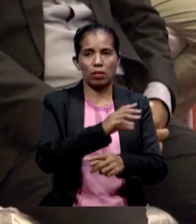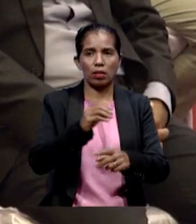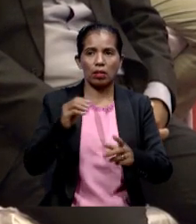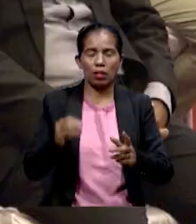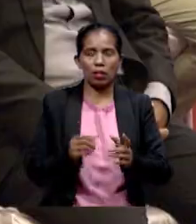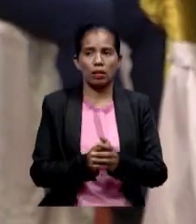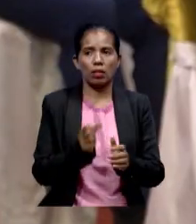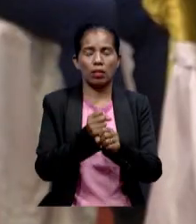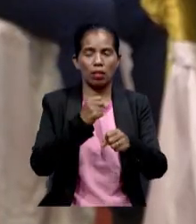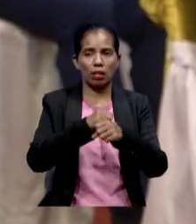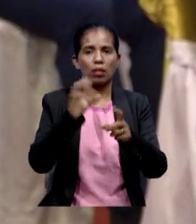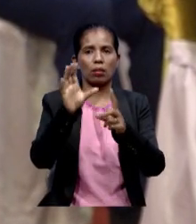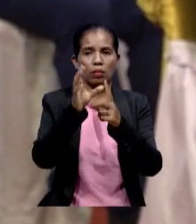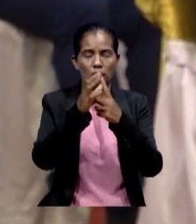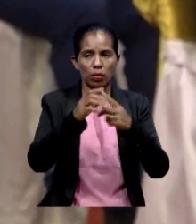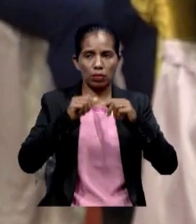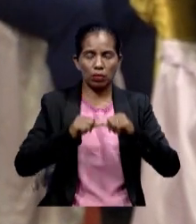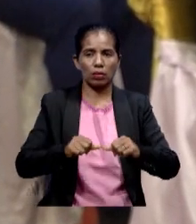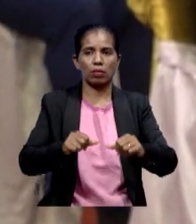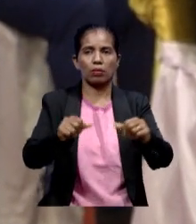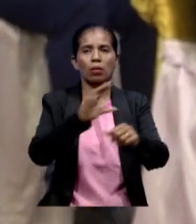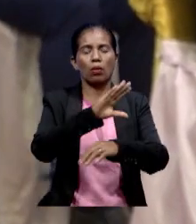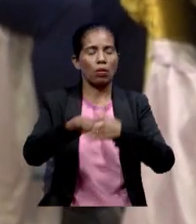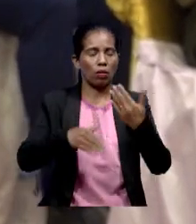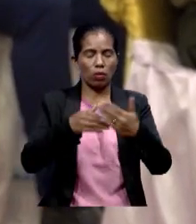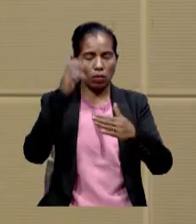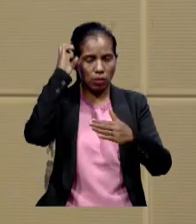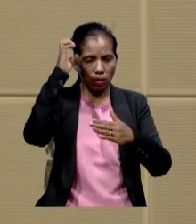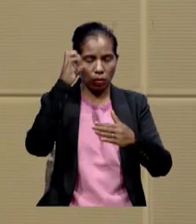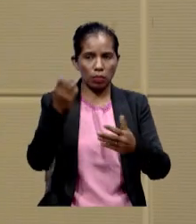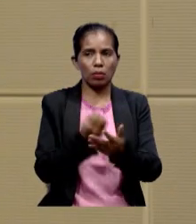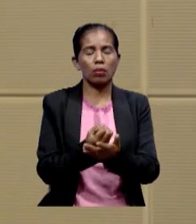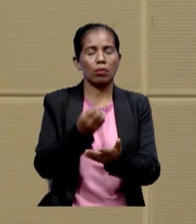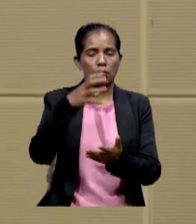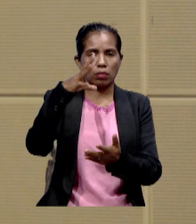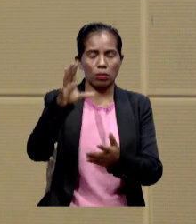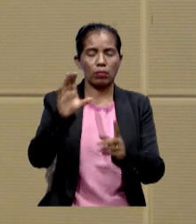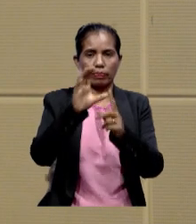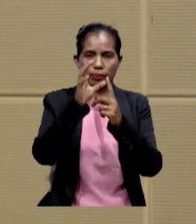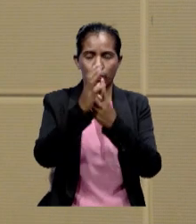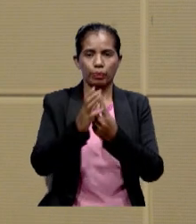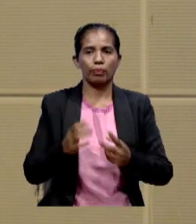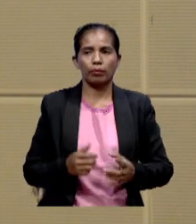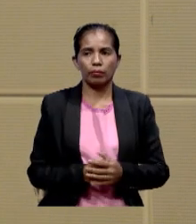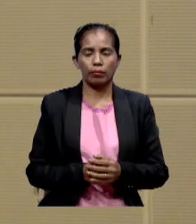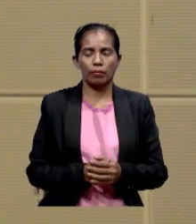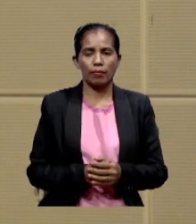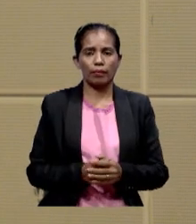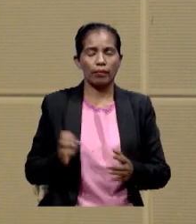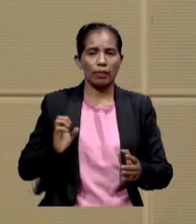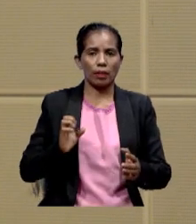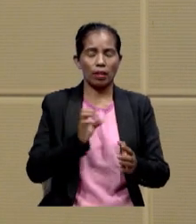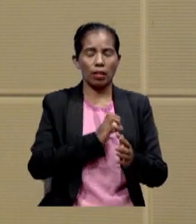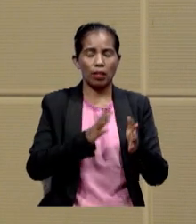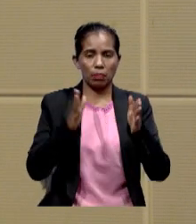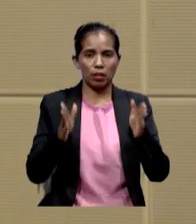bem halo culturalmente, continente europeia toma rico ou cultura solidariedade. O embaixador Andrew Jacques cumpriu